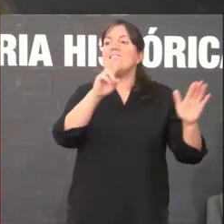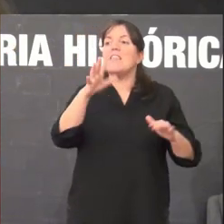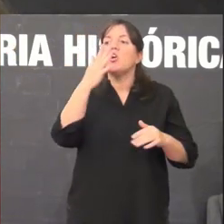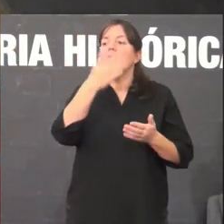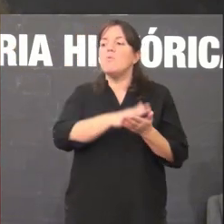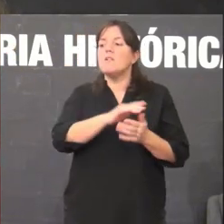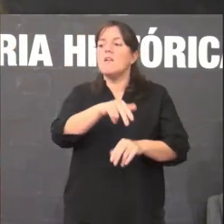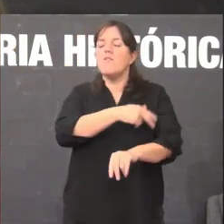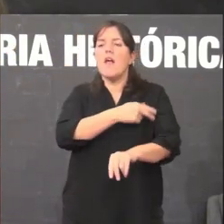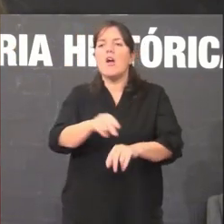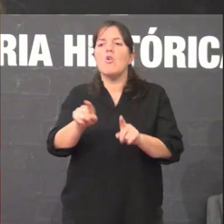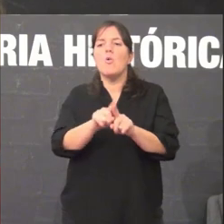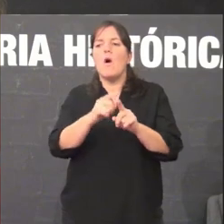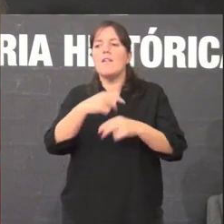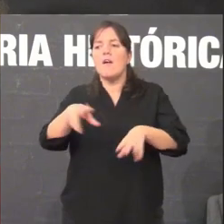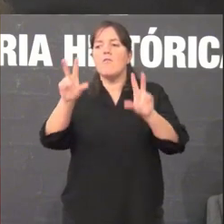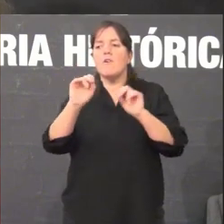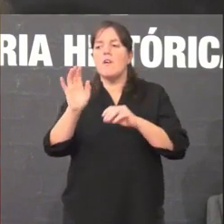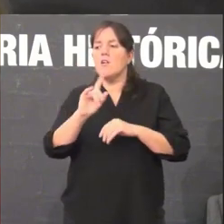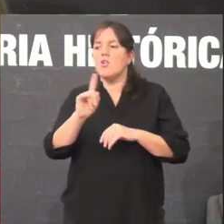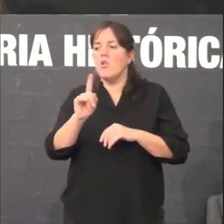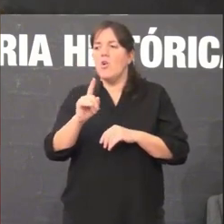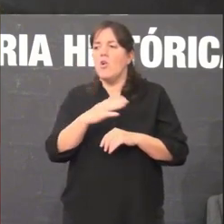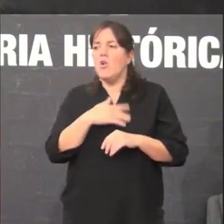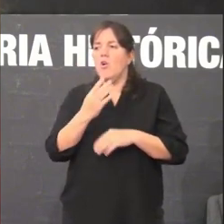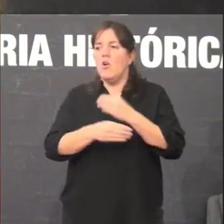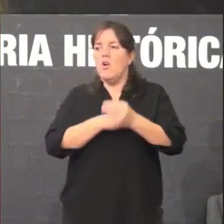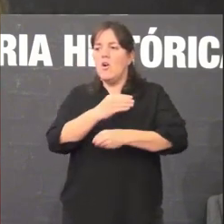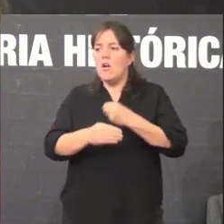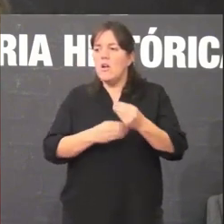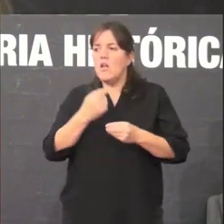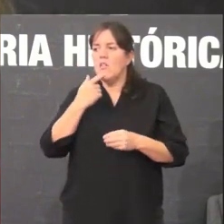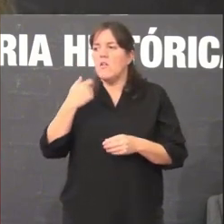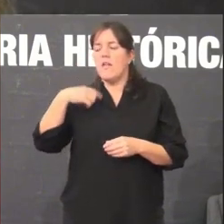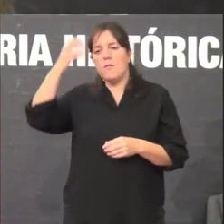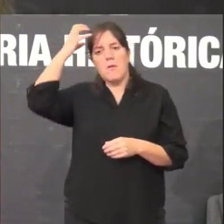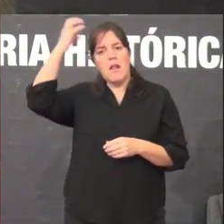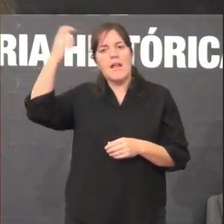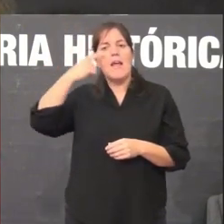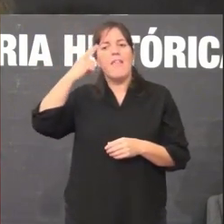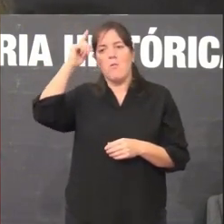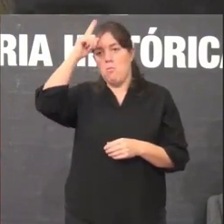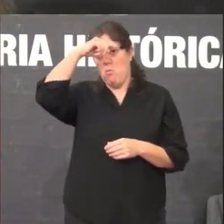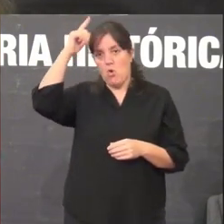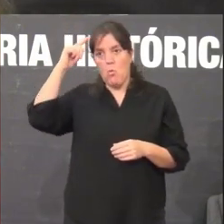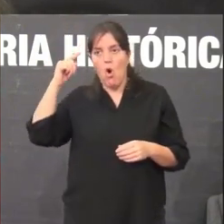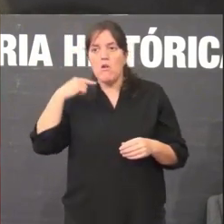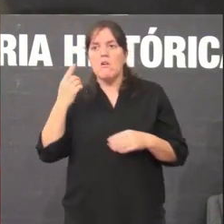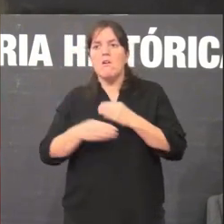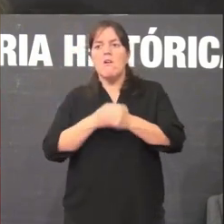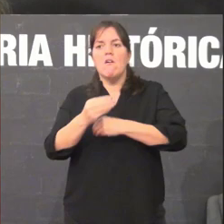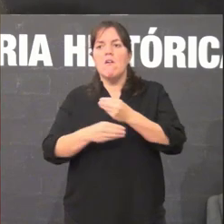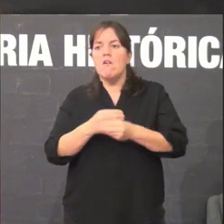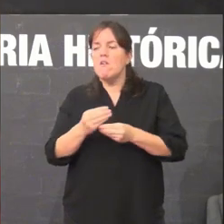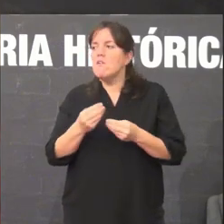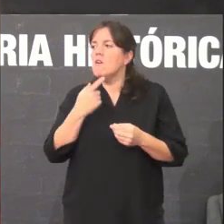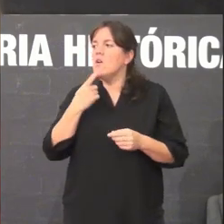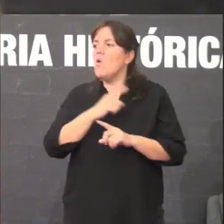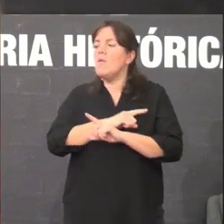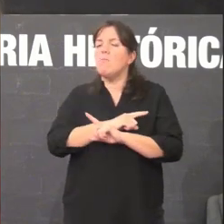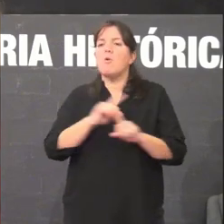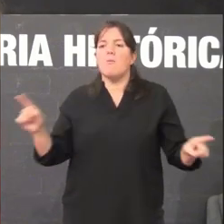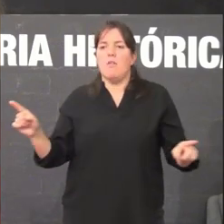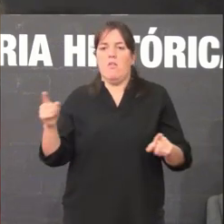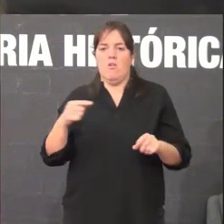do regime, mas a instauração da monarquia de Juan Carlos de Borbón, em conformidade com as denominadas previsões